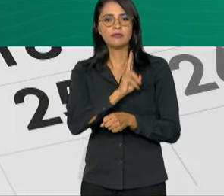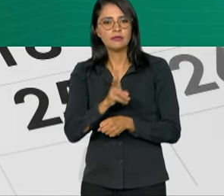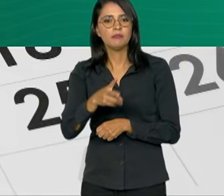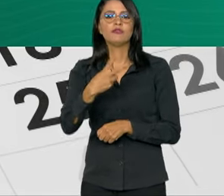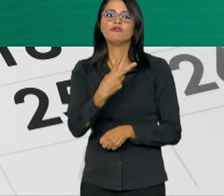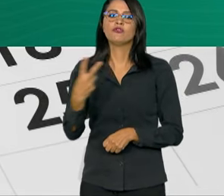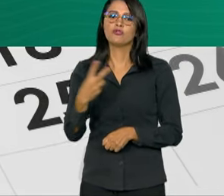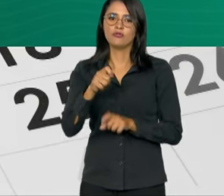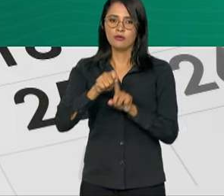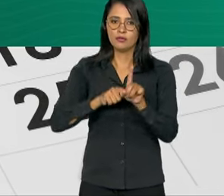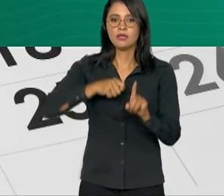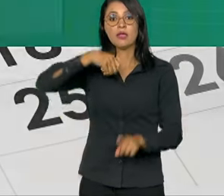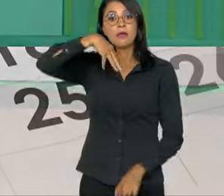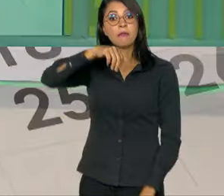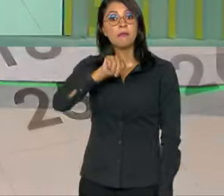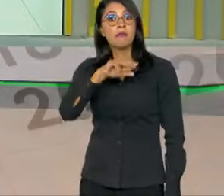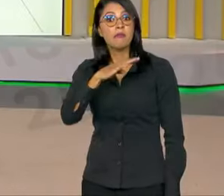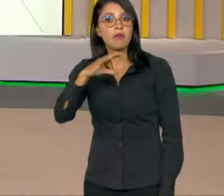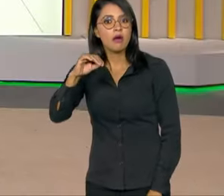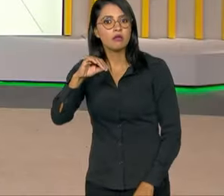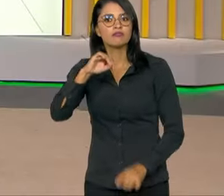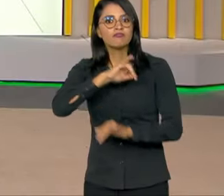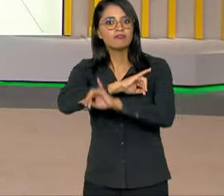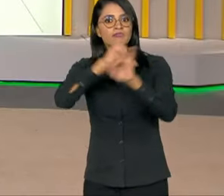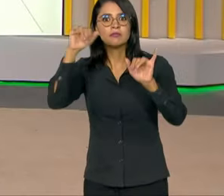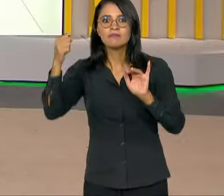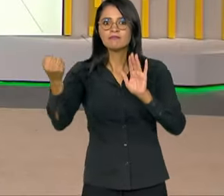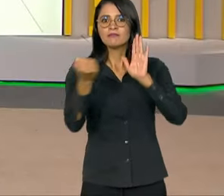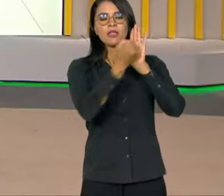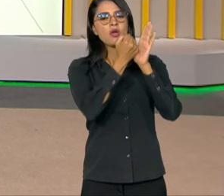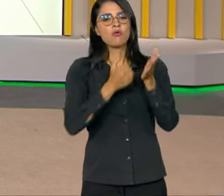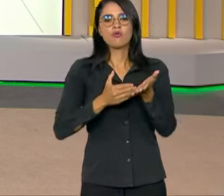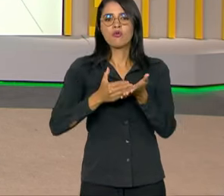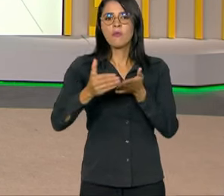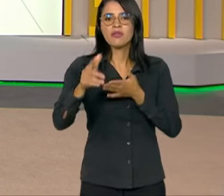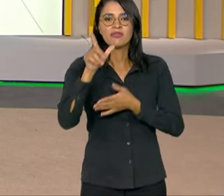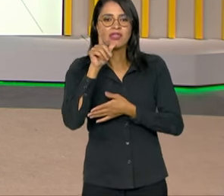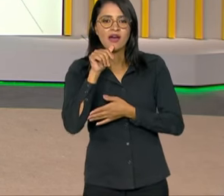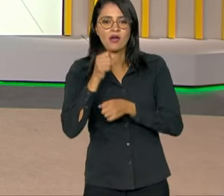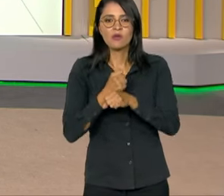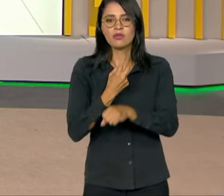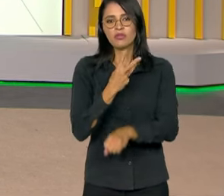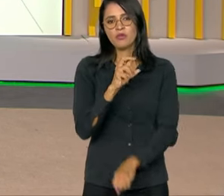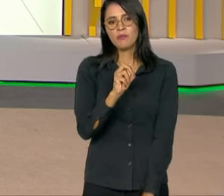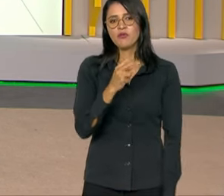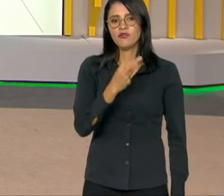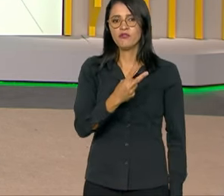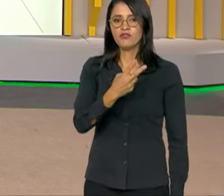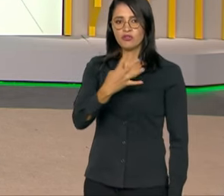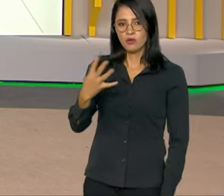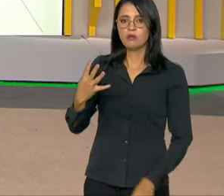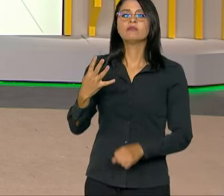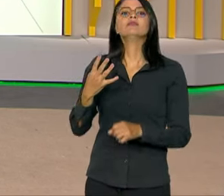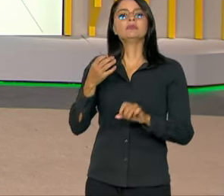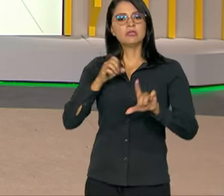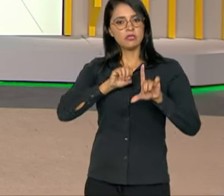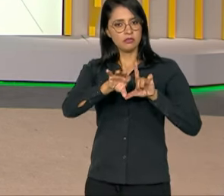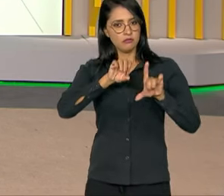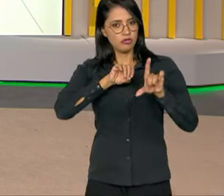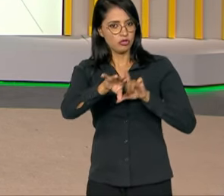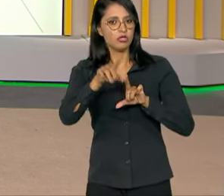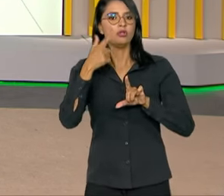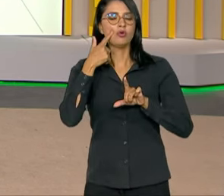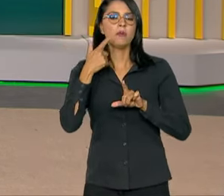de março. Esse anúncio marcará o início da Jornada da Água 2024 e será transmitido ao vivo